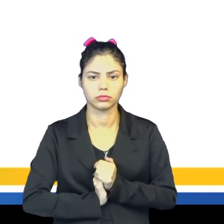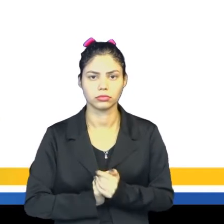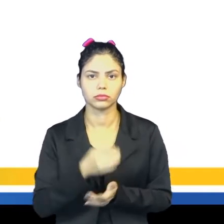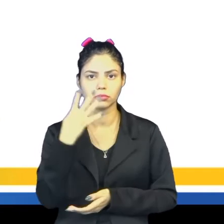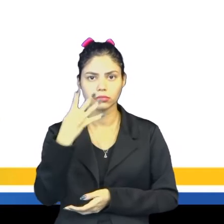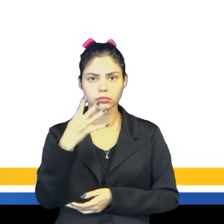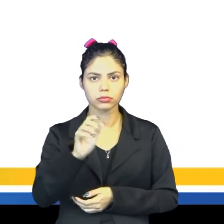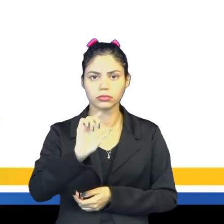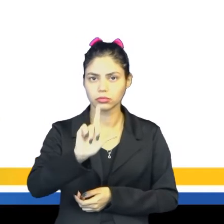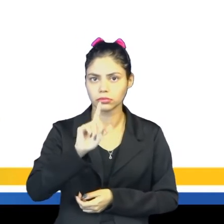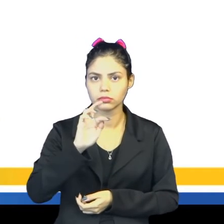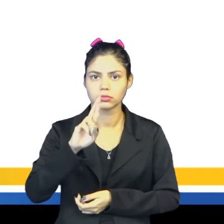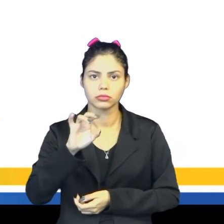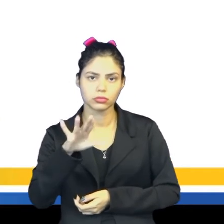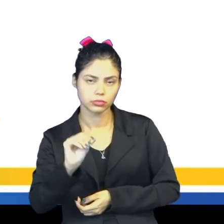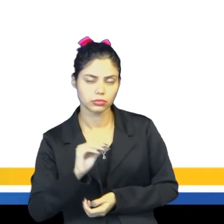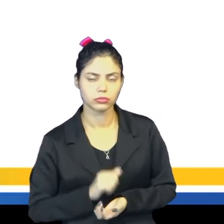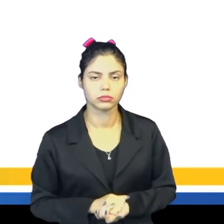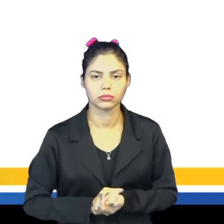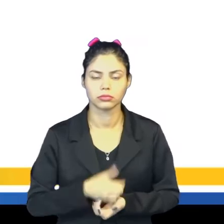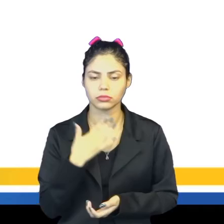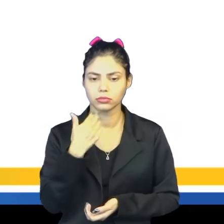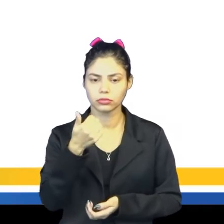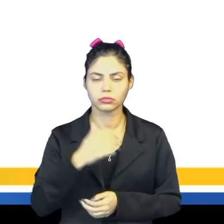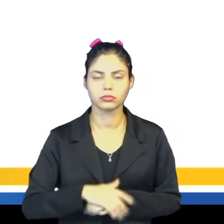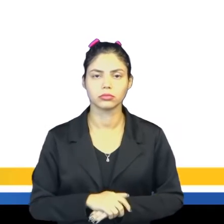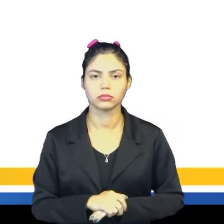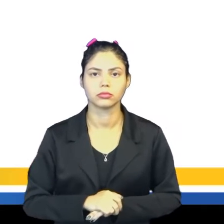4 litros. Tudo bem?